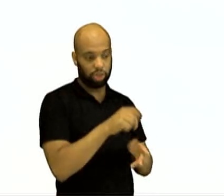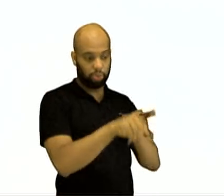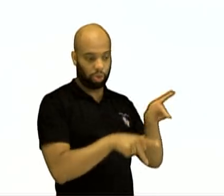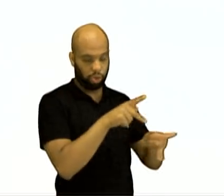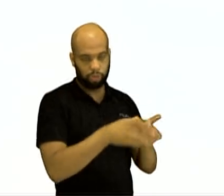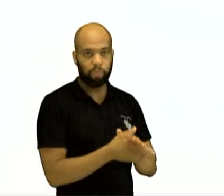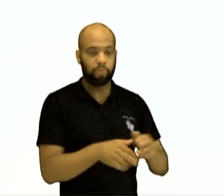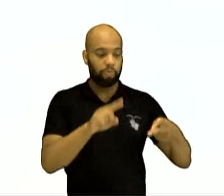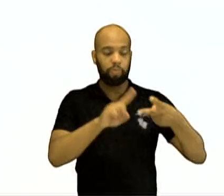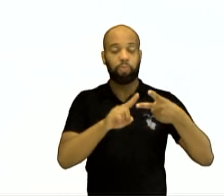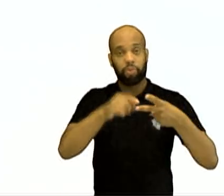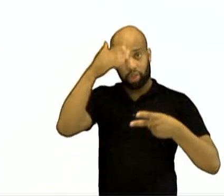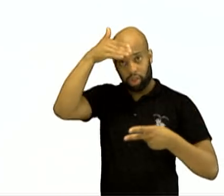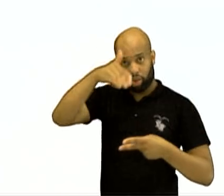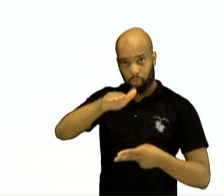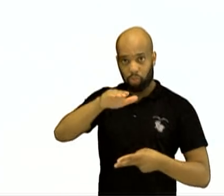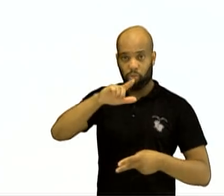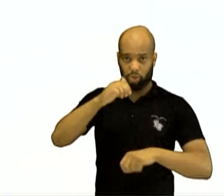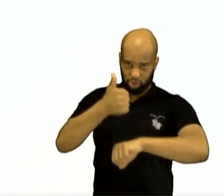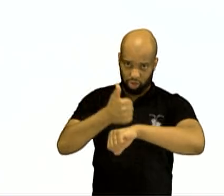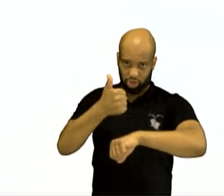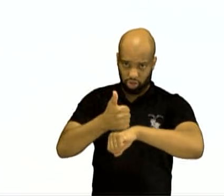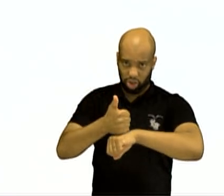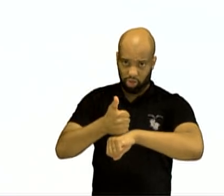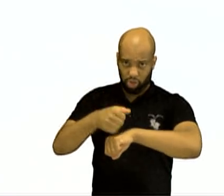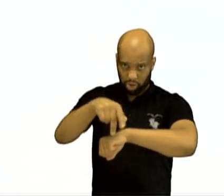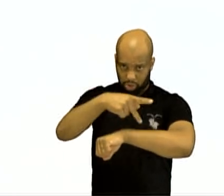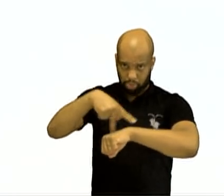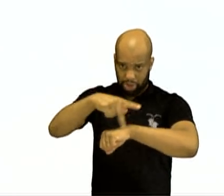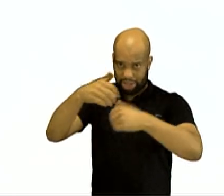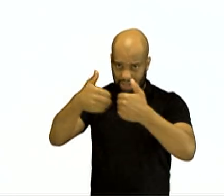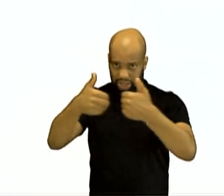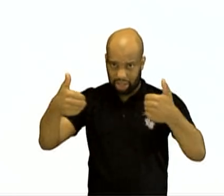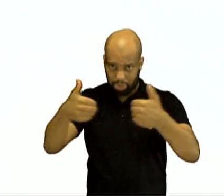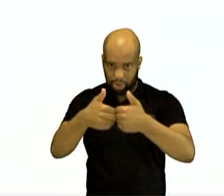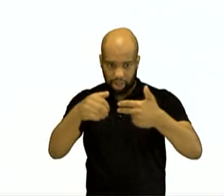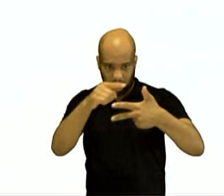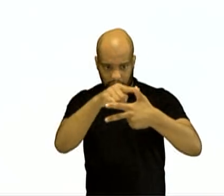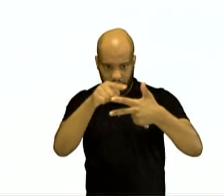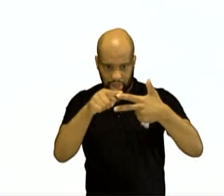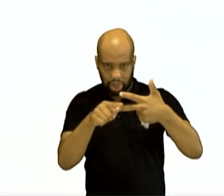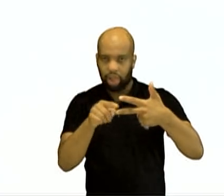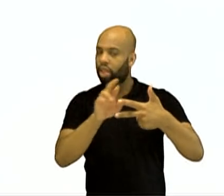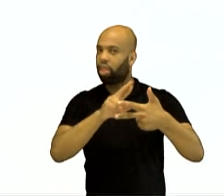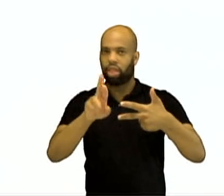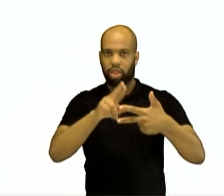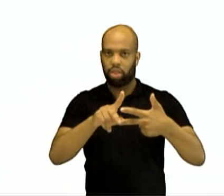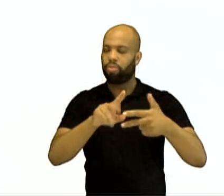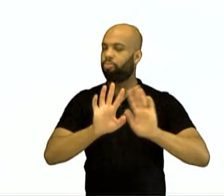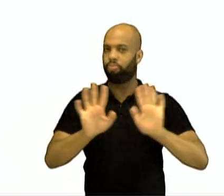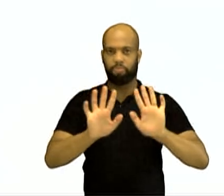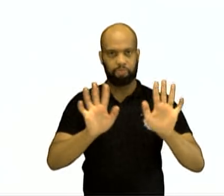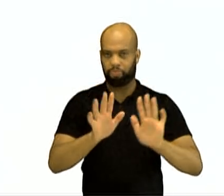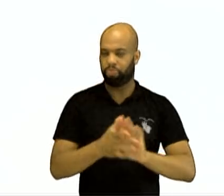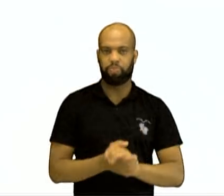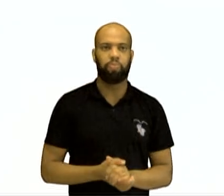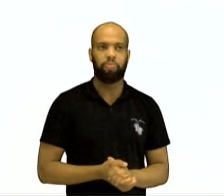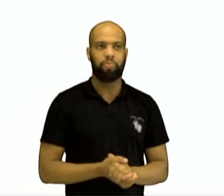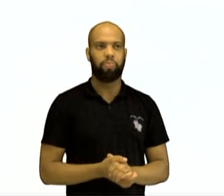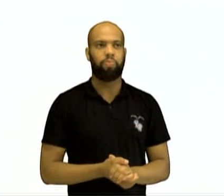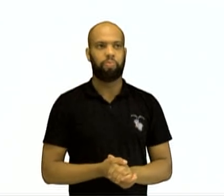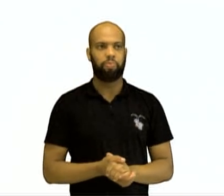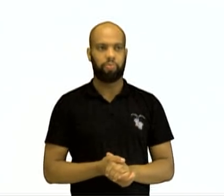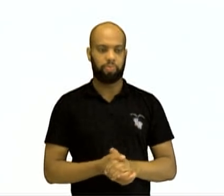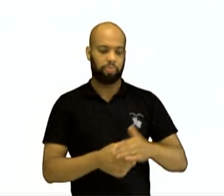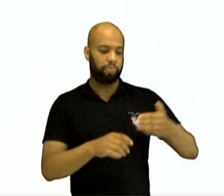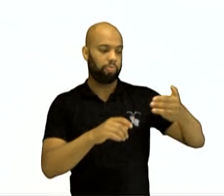República, forma de governo onde o chefe de Estado divide a função executiva. Não, na República o chefe de Estado não divide funções.